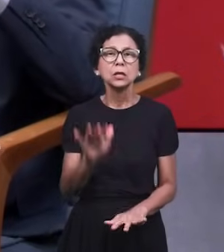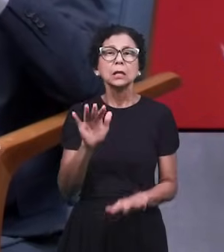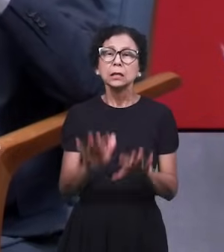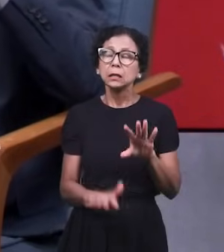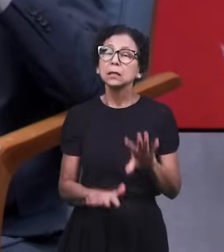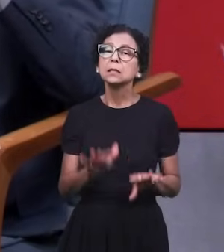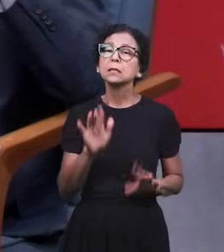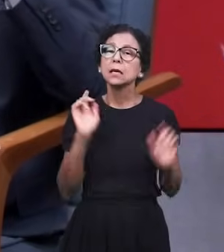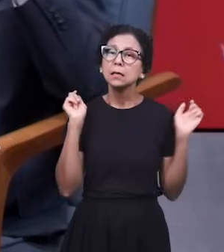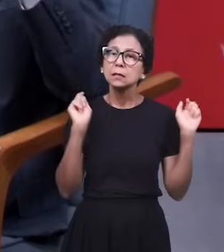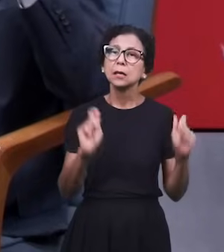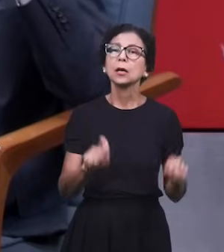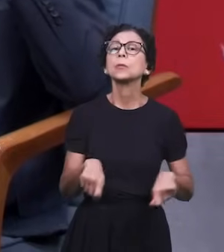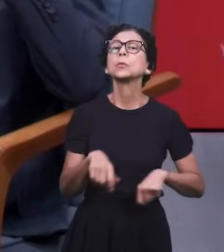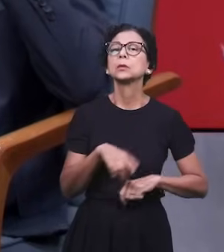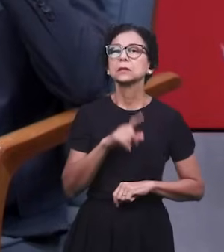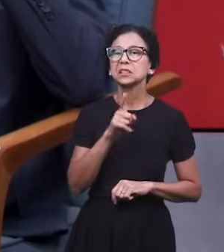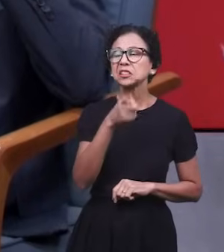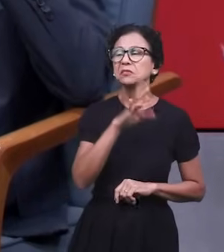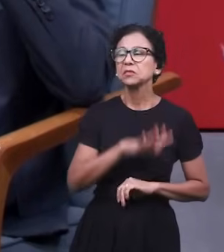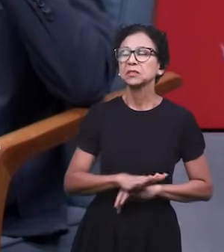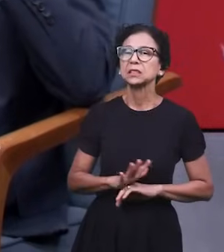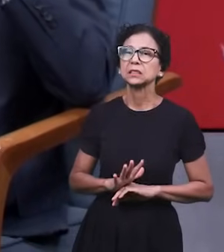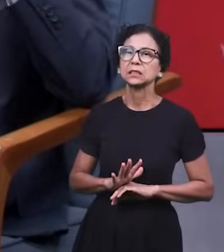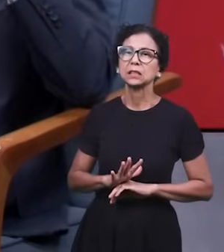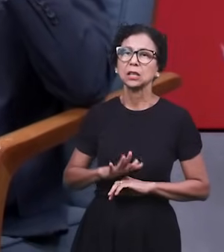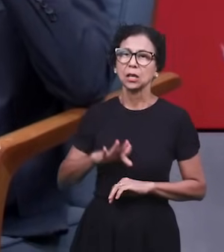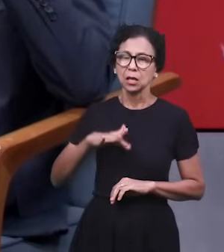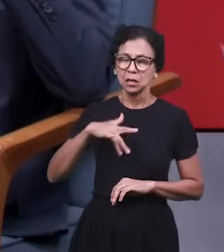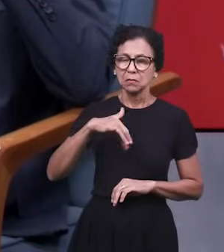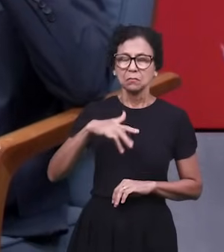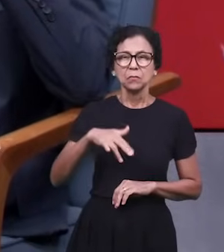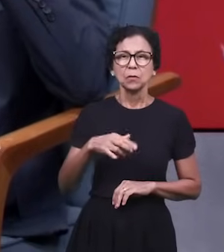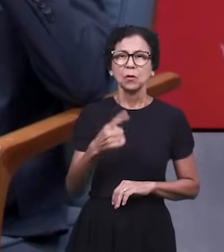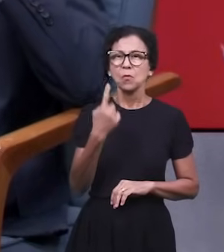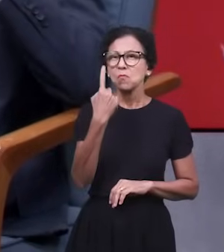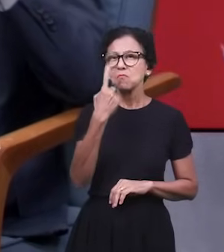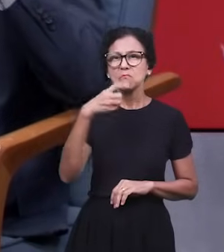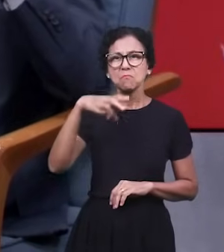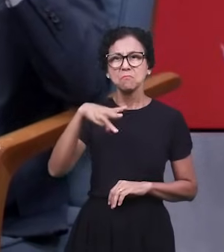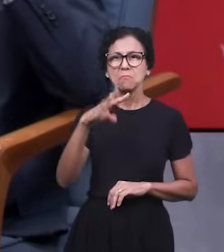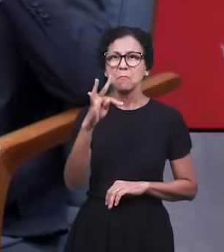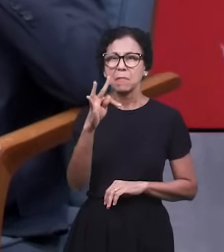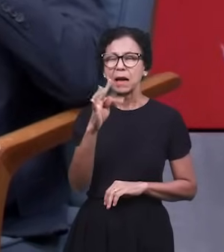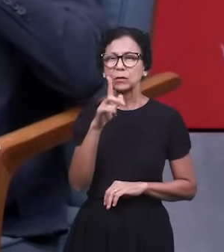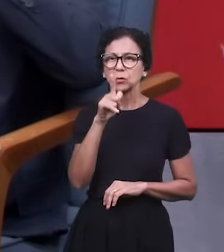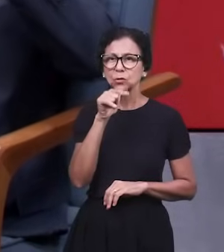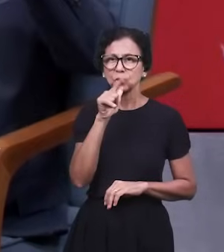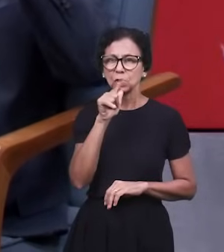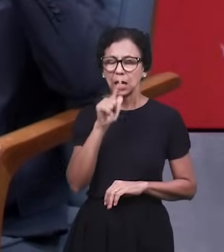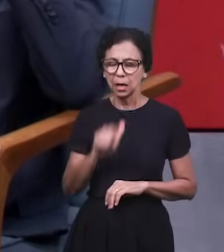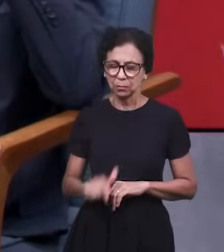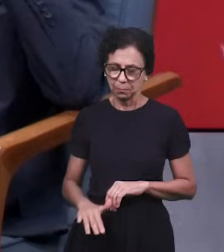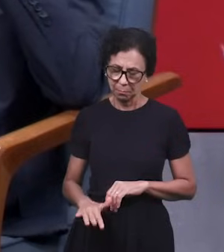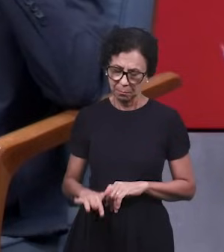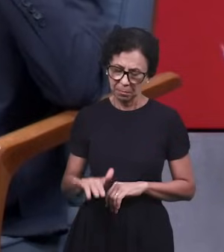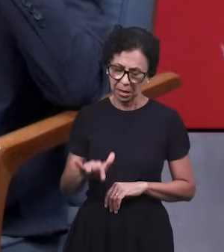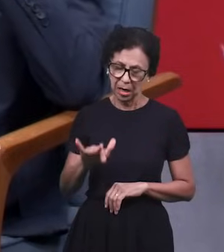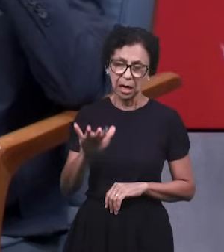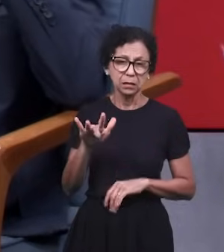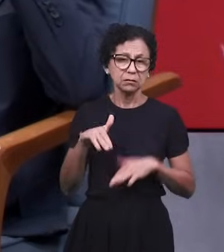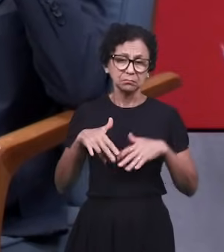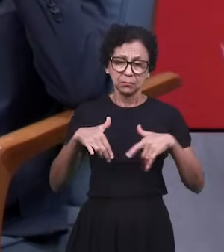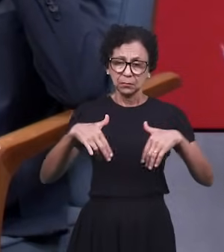lado da margem do mar até a outra com questão de 1 metro de água. A maré é tão baixa, que você atravessa todo